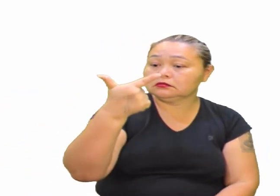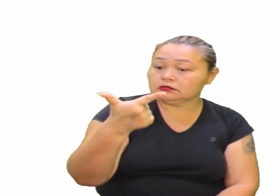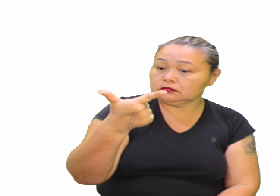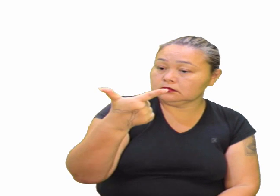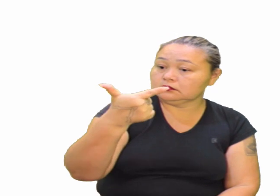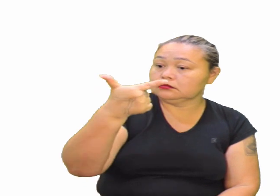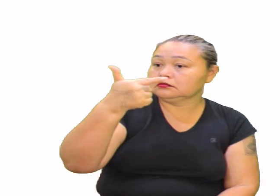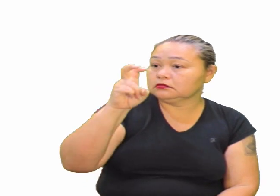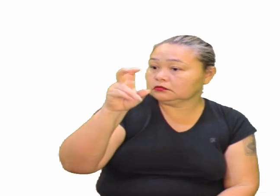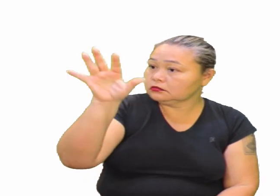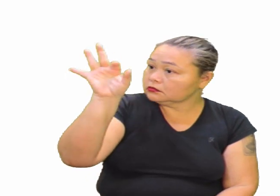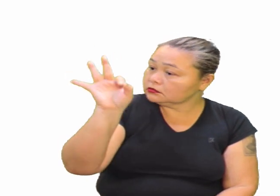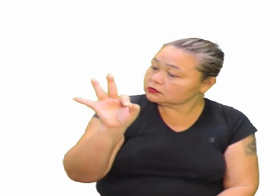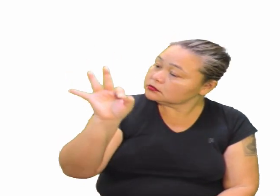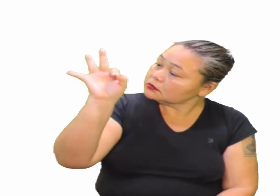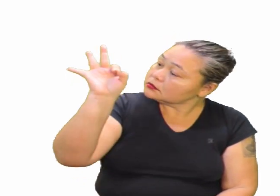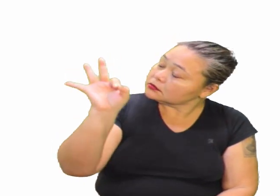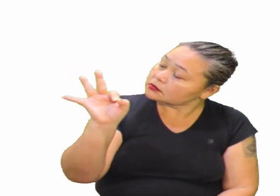25%